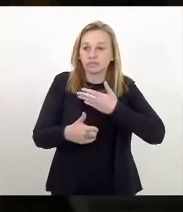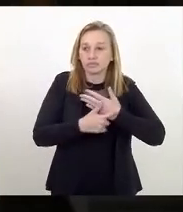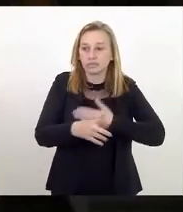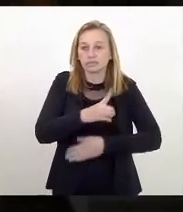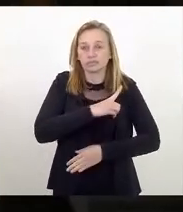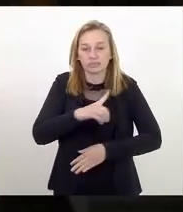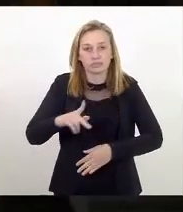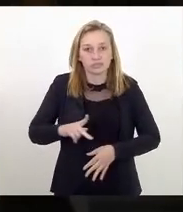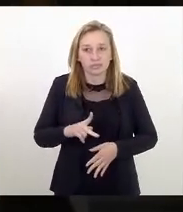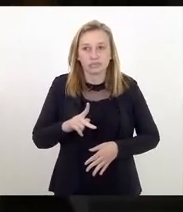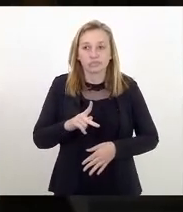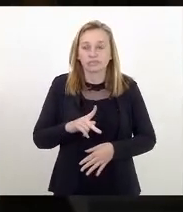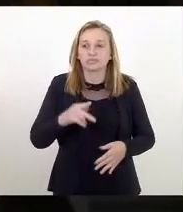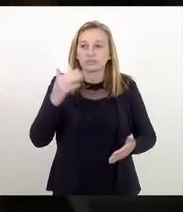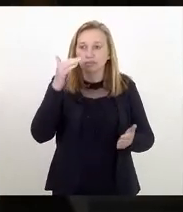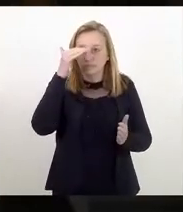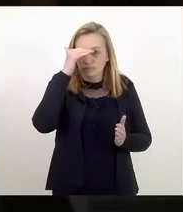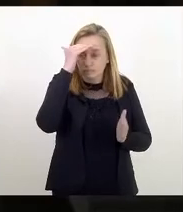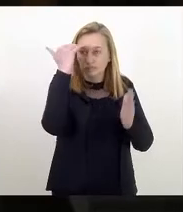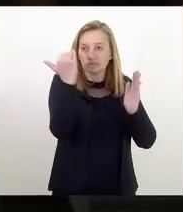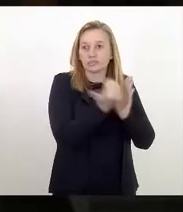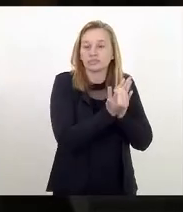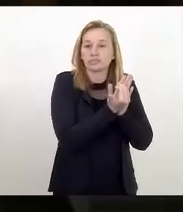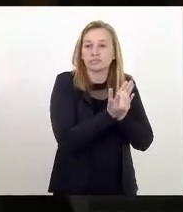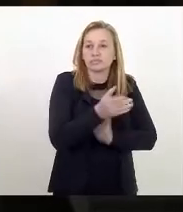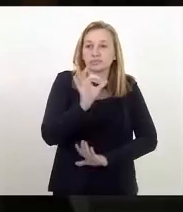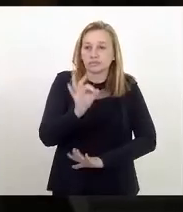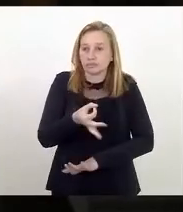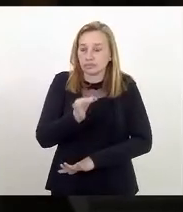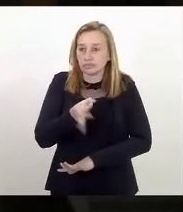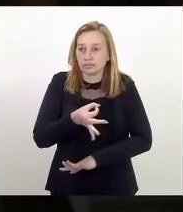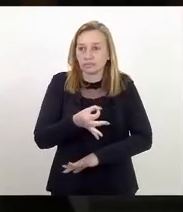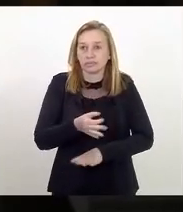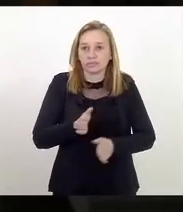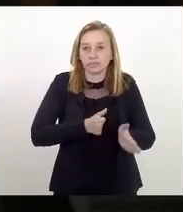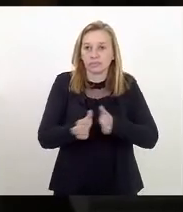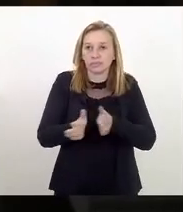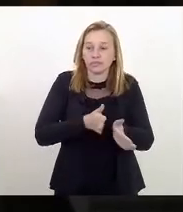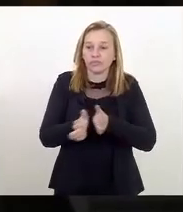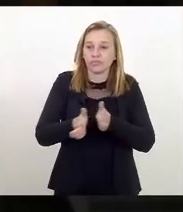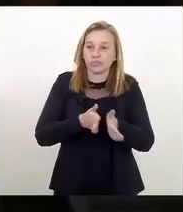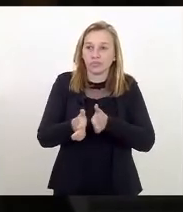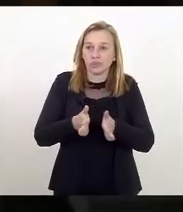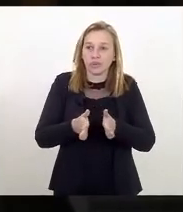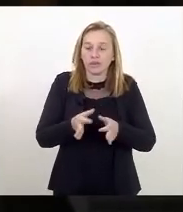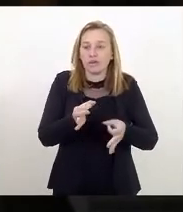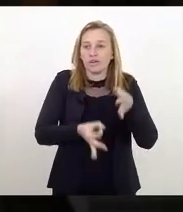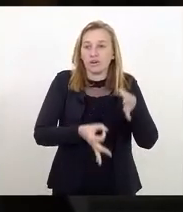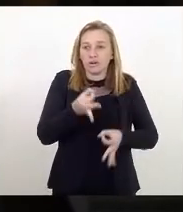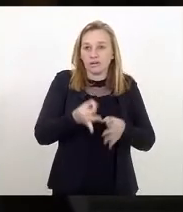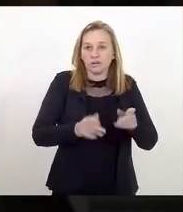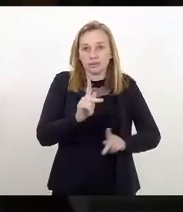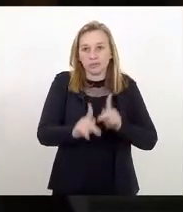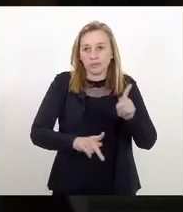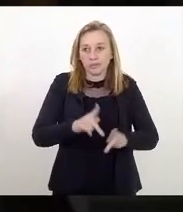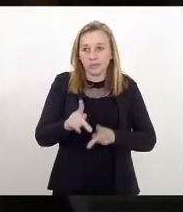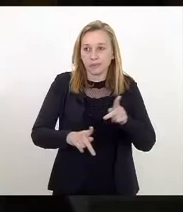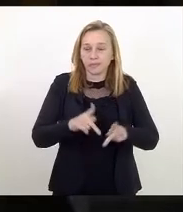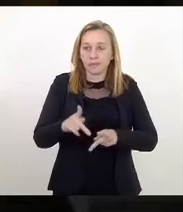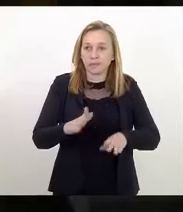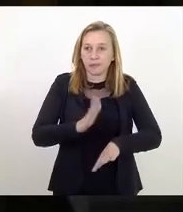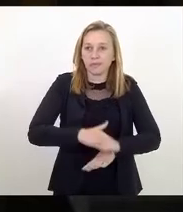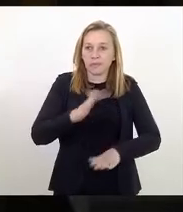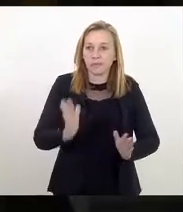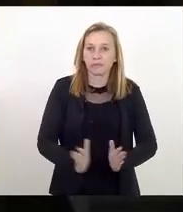Defensoria Pública cumpre de garantir acesso à justiça para a população mais